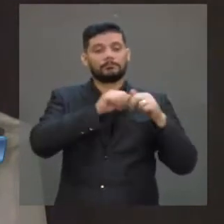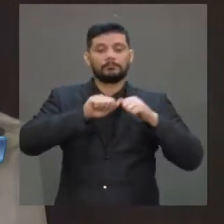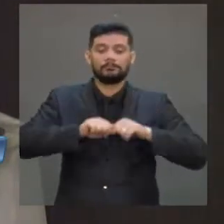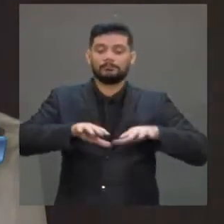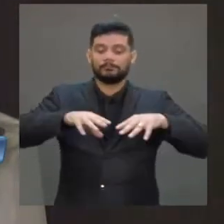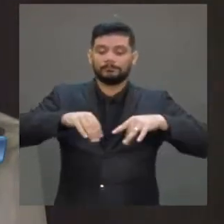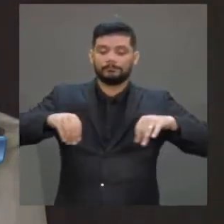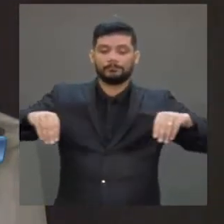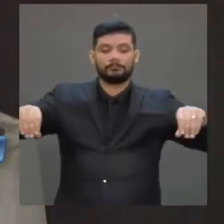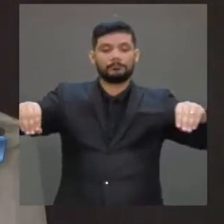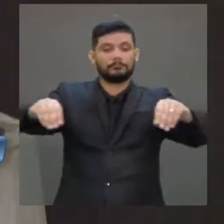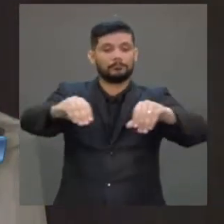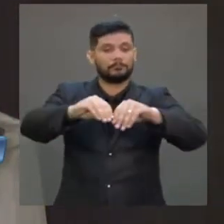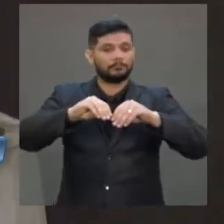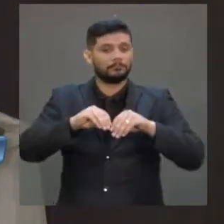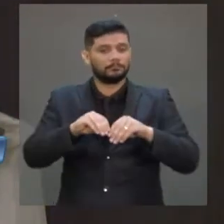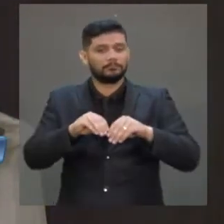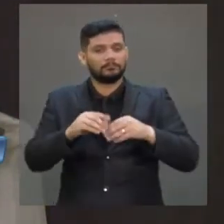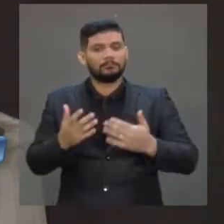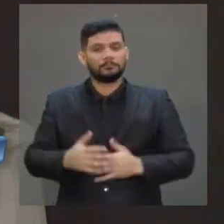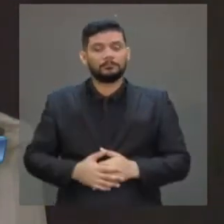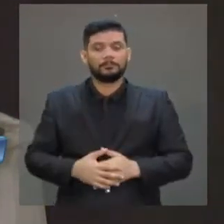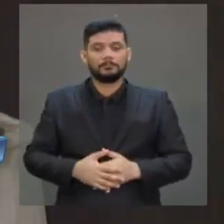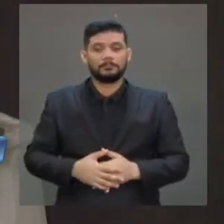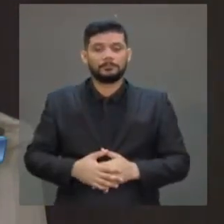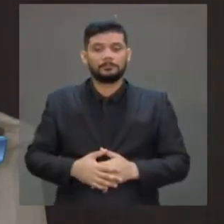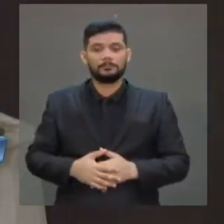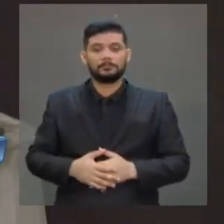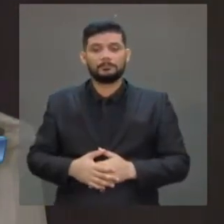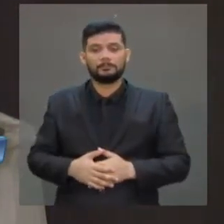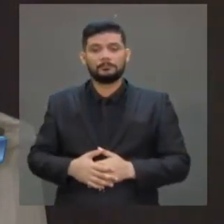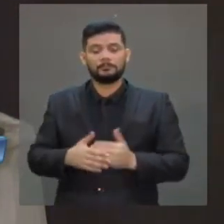polinização e na preservação da nossa biodiversidade.